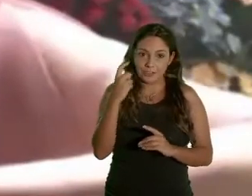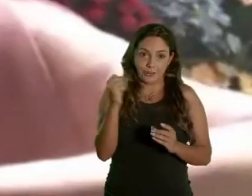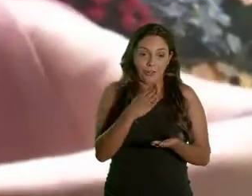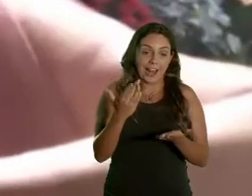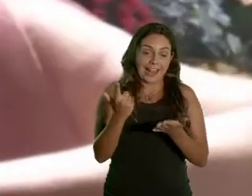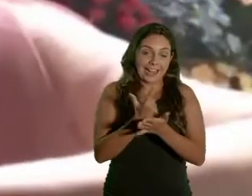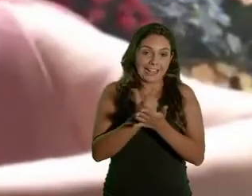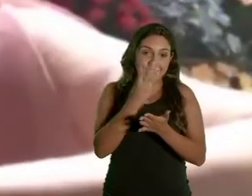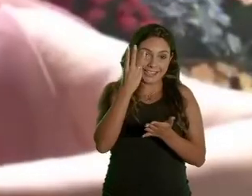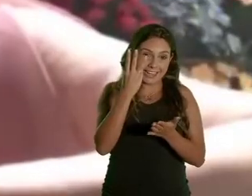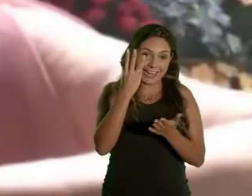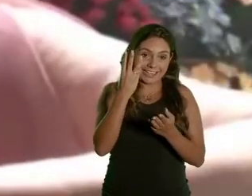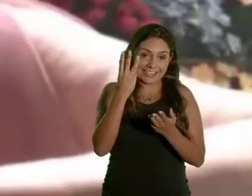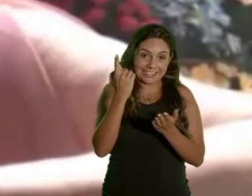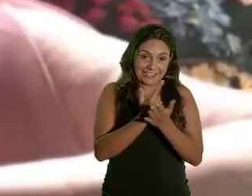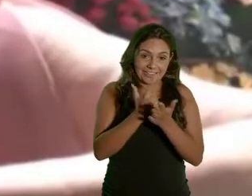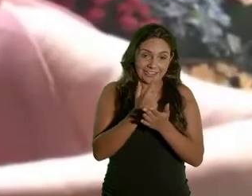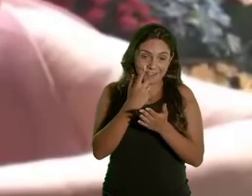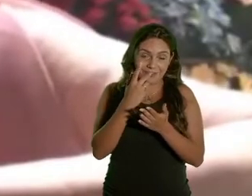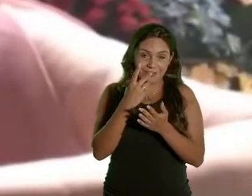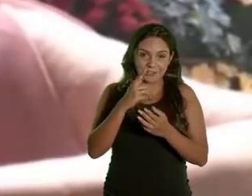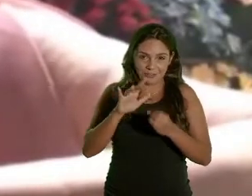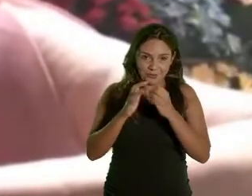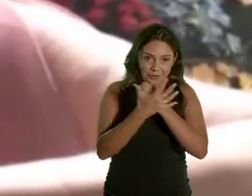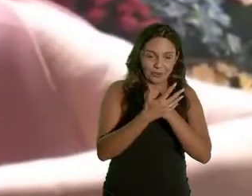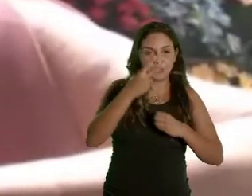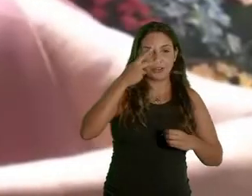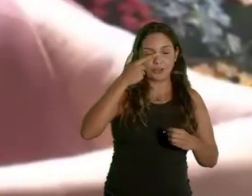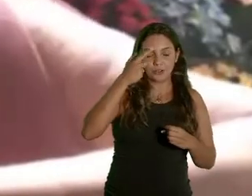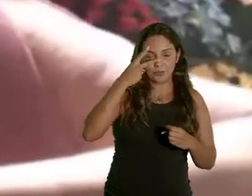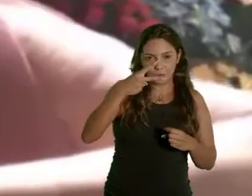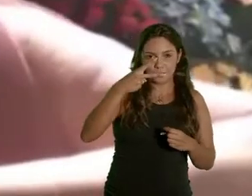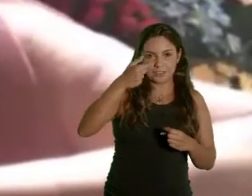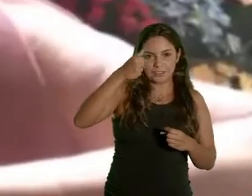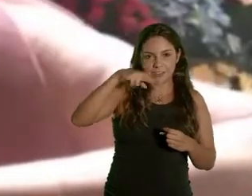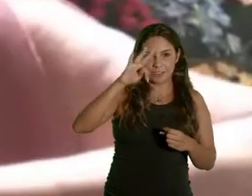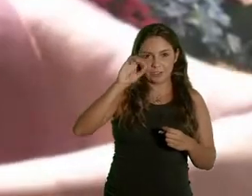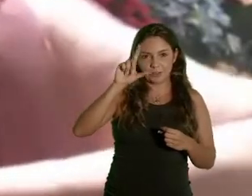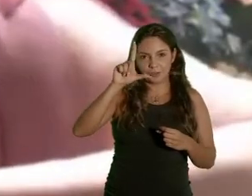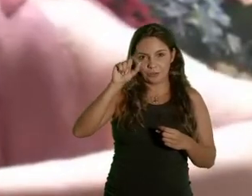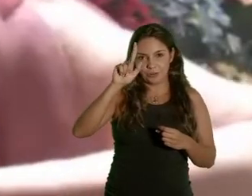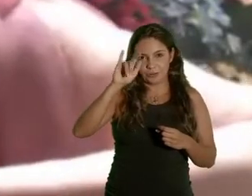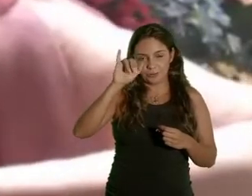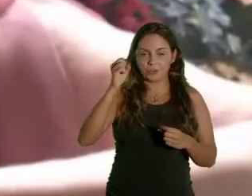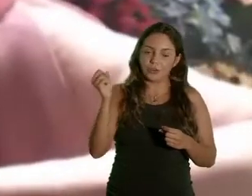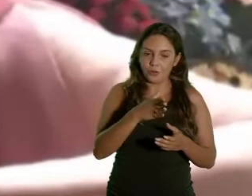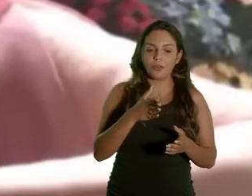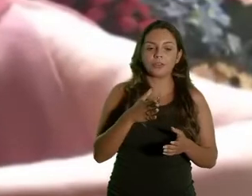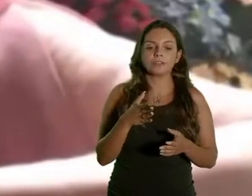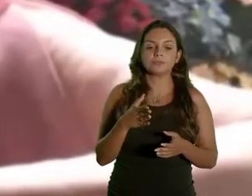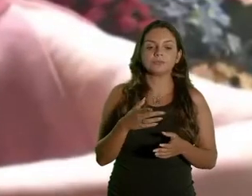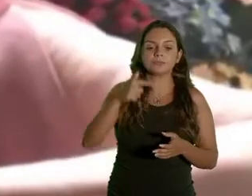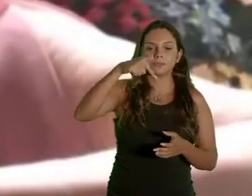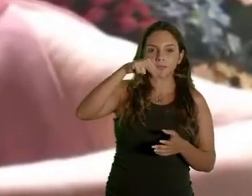3 livros, com pandemia e tudo, duas antologias e minha cria nova, linda, Quintas